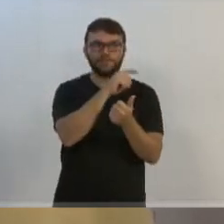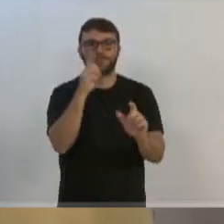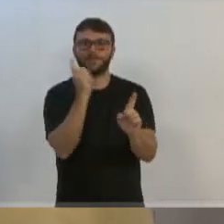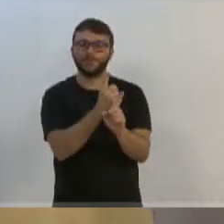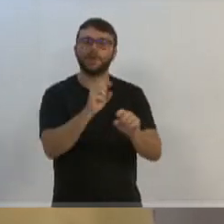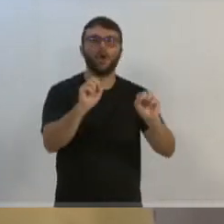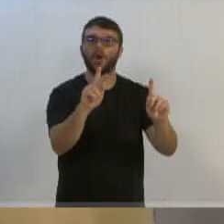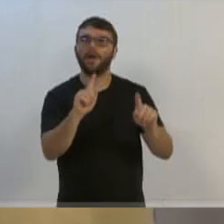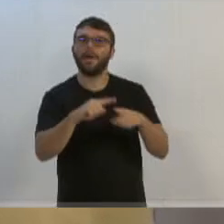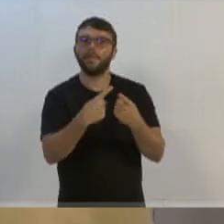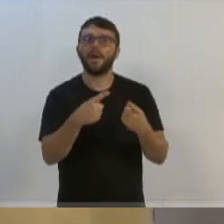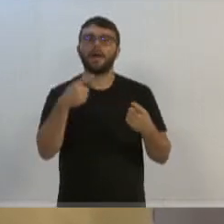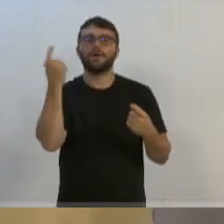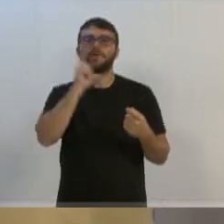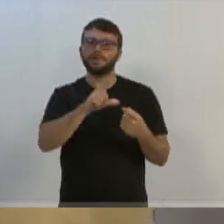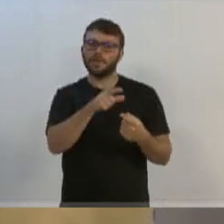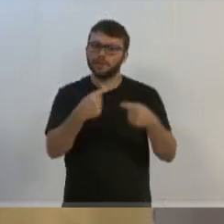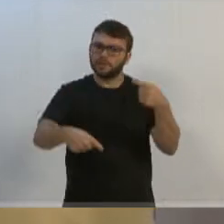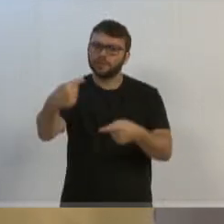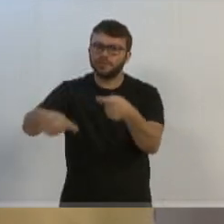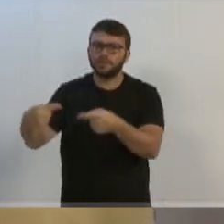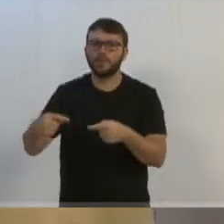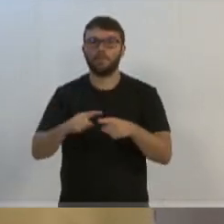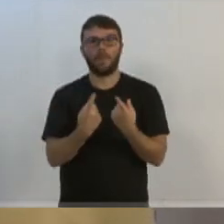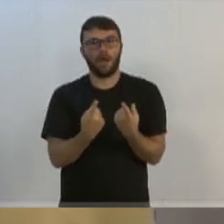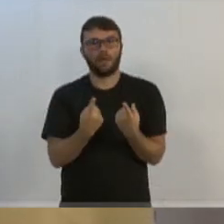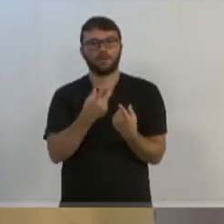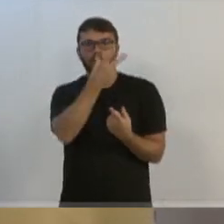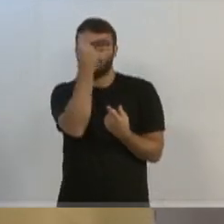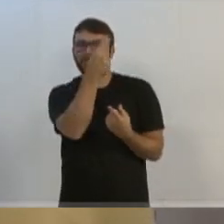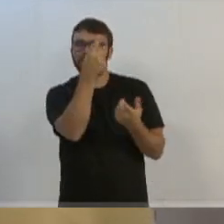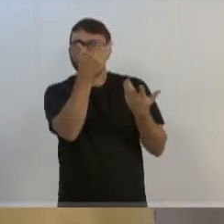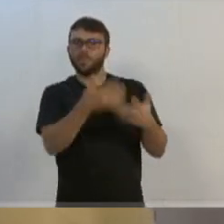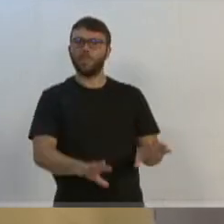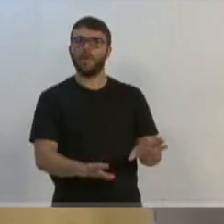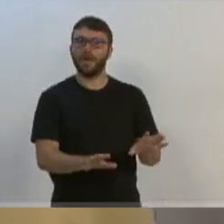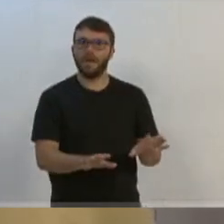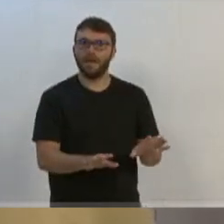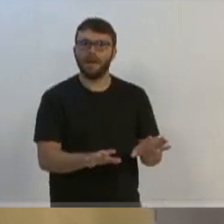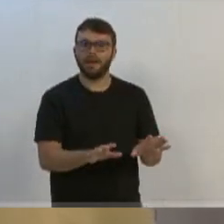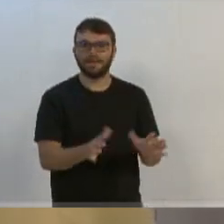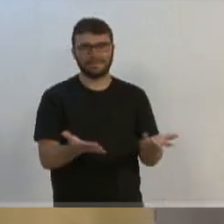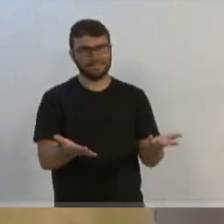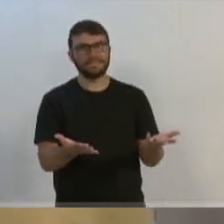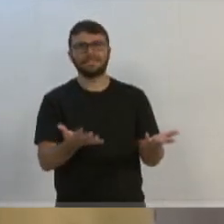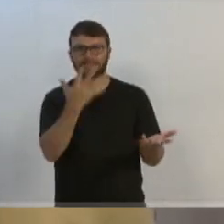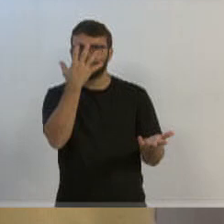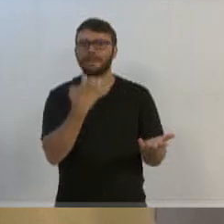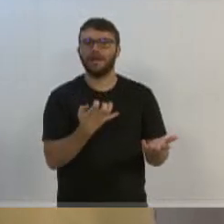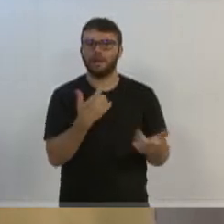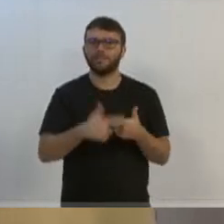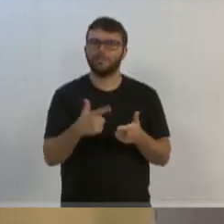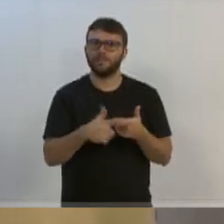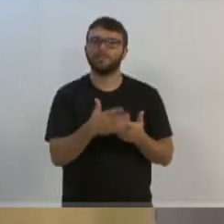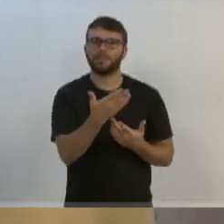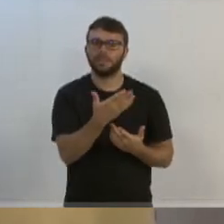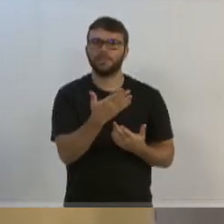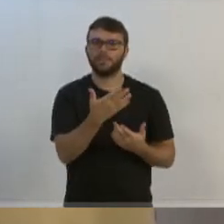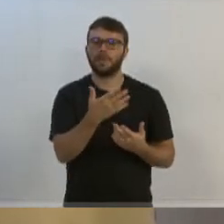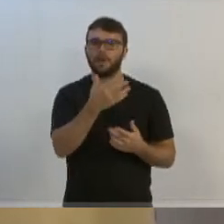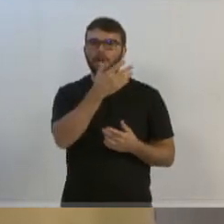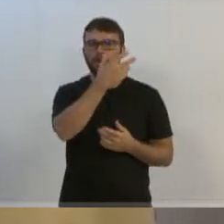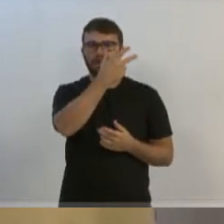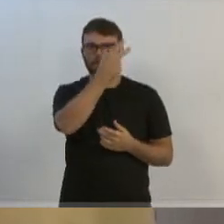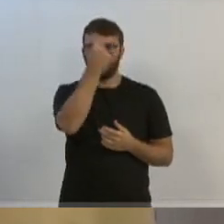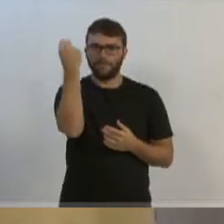assim, faça discussão. Agora, um governo se negar, isso é muito grave, população de Blumenau. O governo Mário está